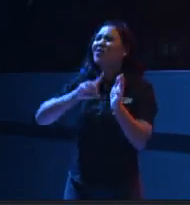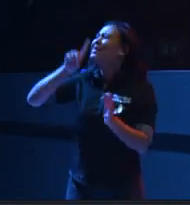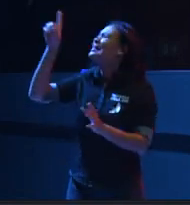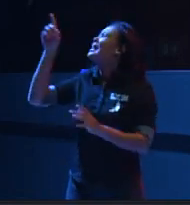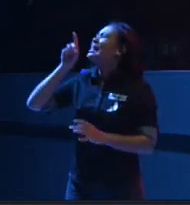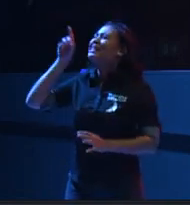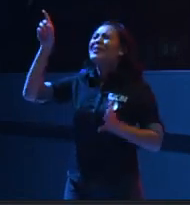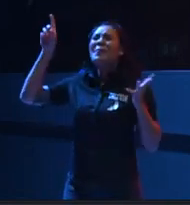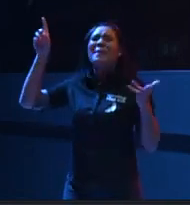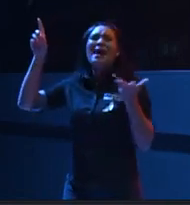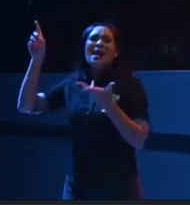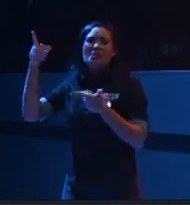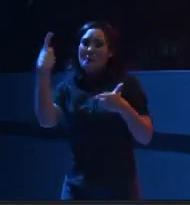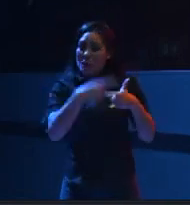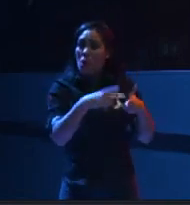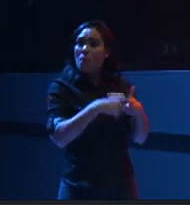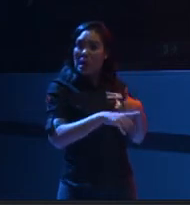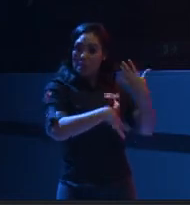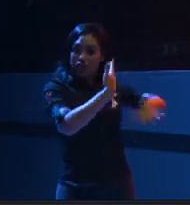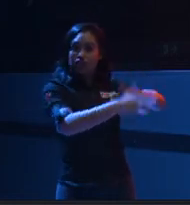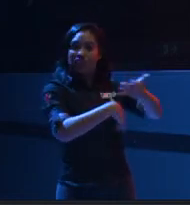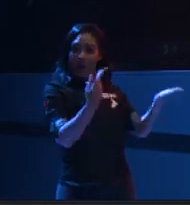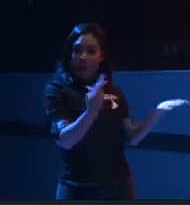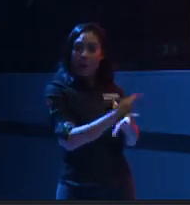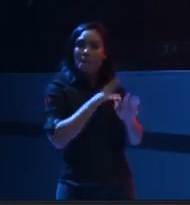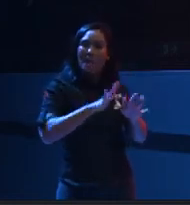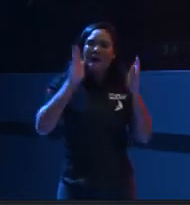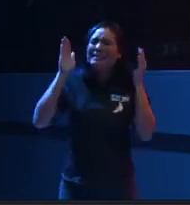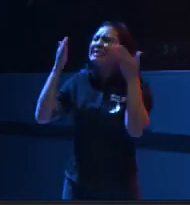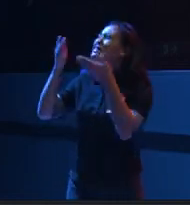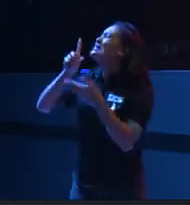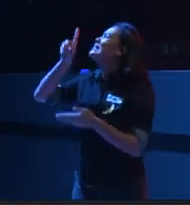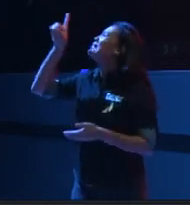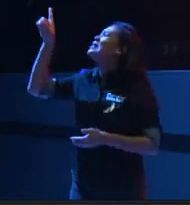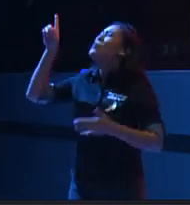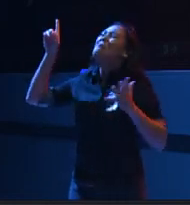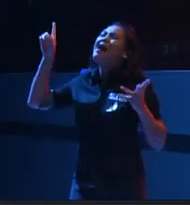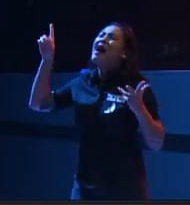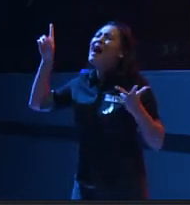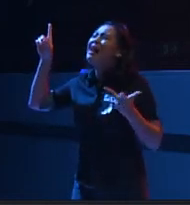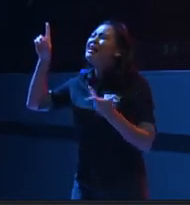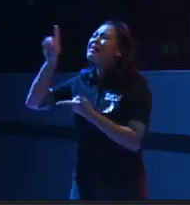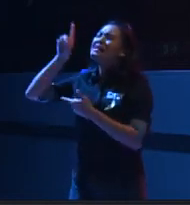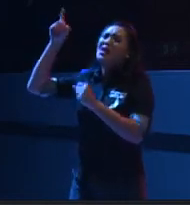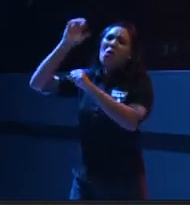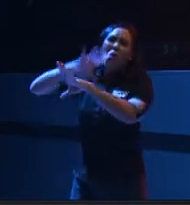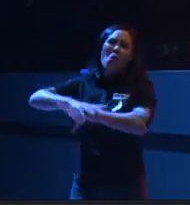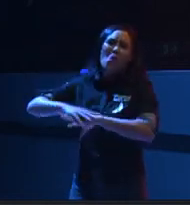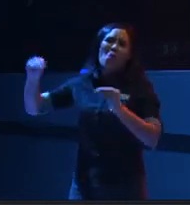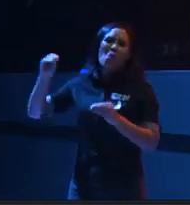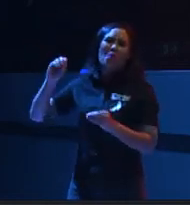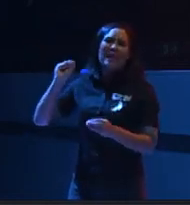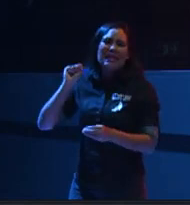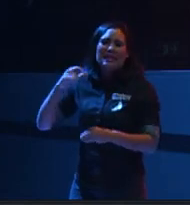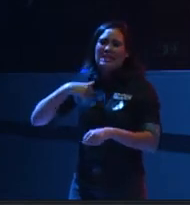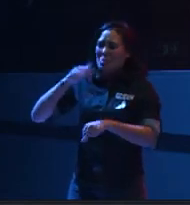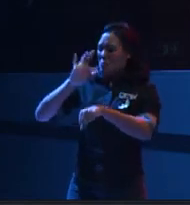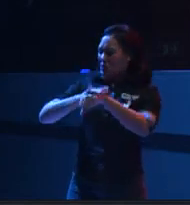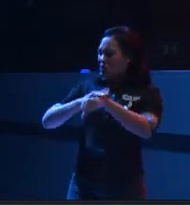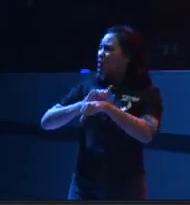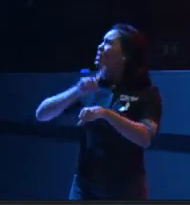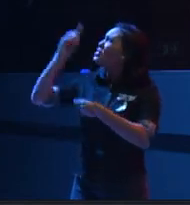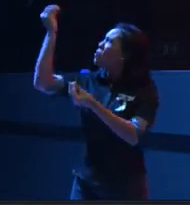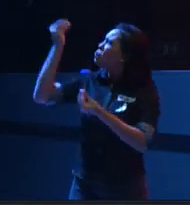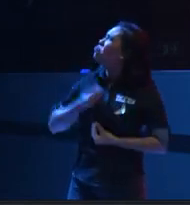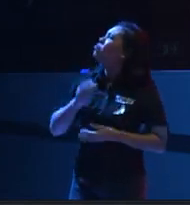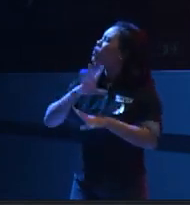és maravilhoso tu és tremendo tu és a provisão ainda que eu contei a nada hoje tu és a Cura ainda que eu esteja doente tu és